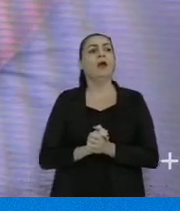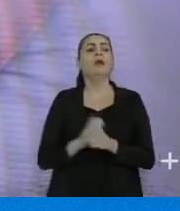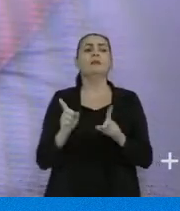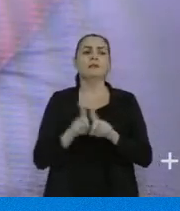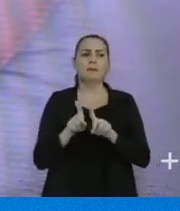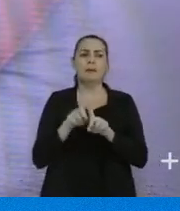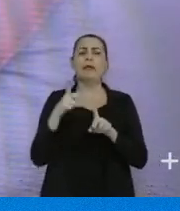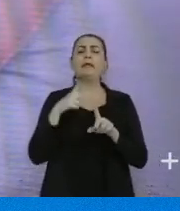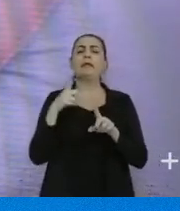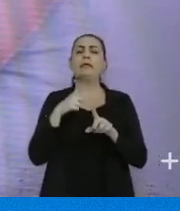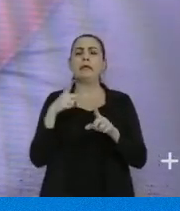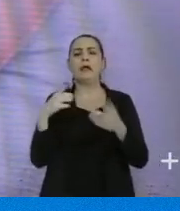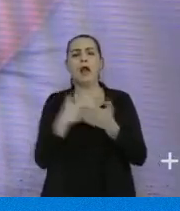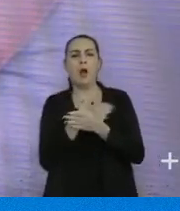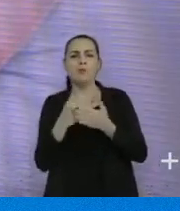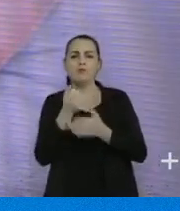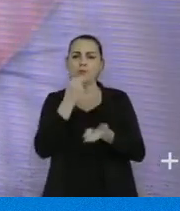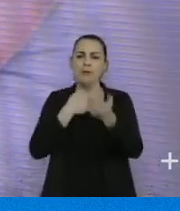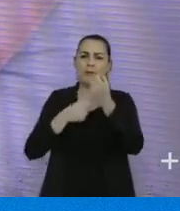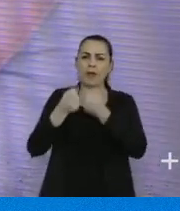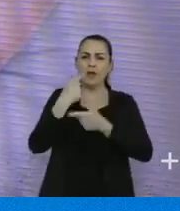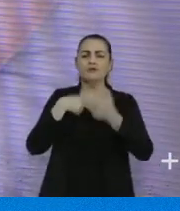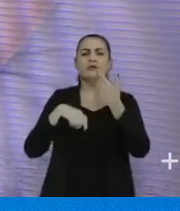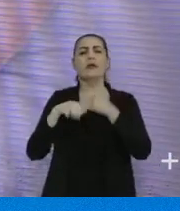perfis que precisa se tratar,